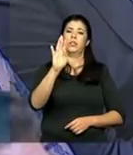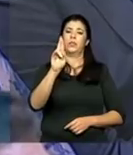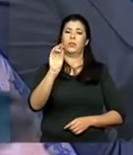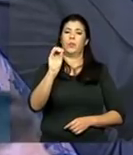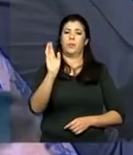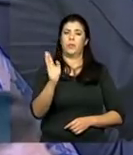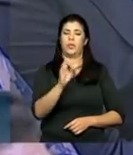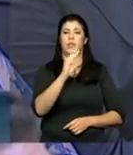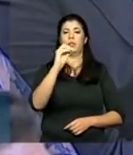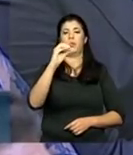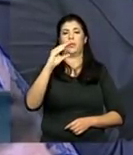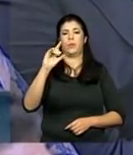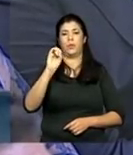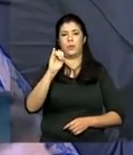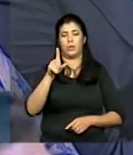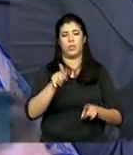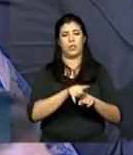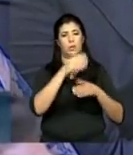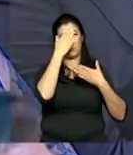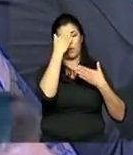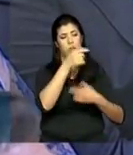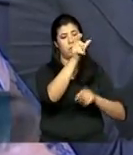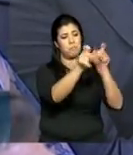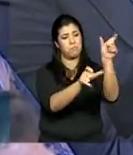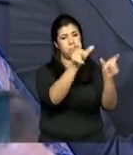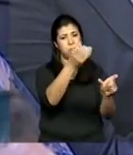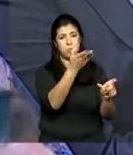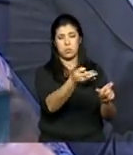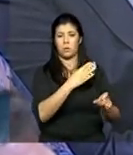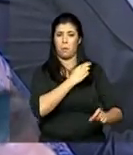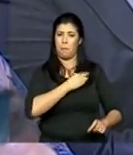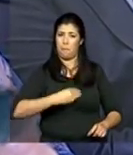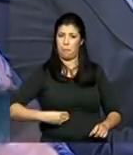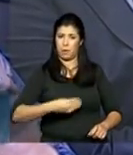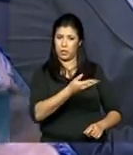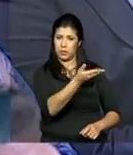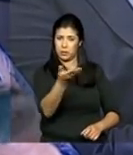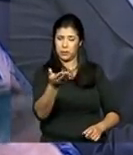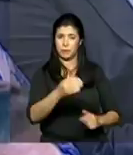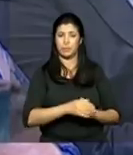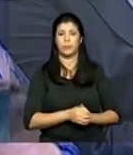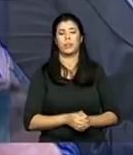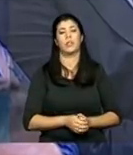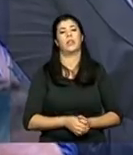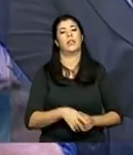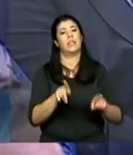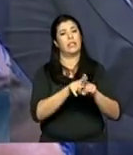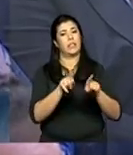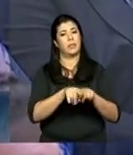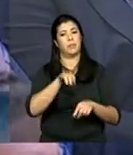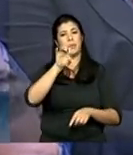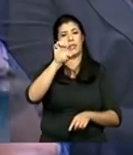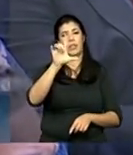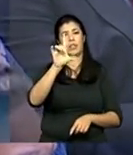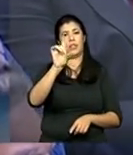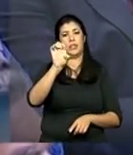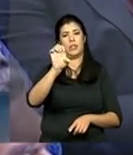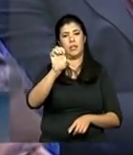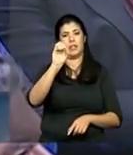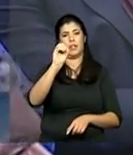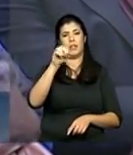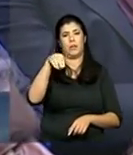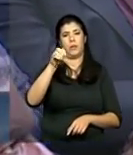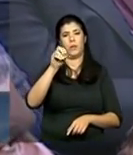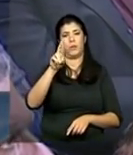muito obrigado a vocês pela presença aqui. Ministra Eleonora,